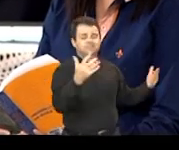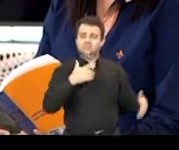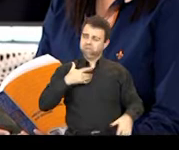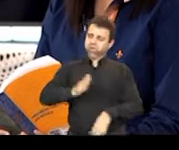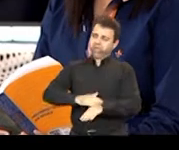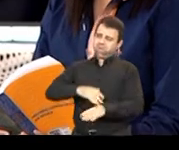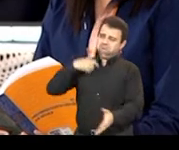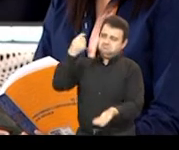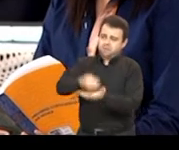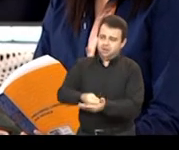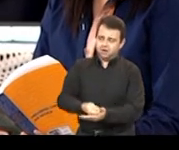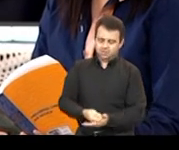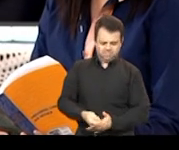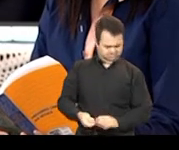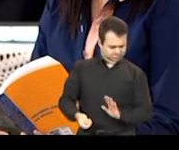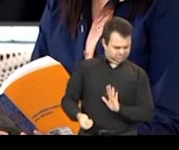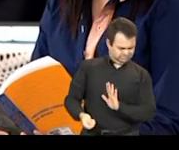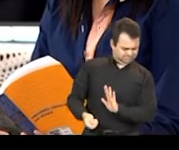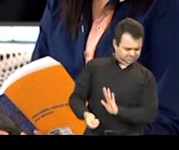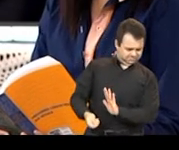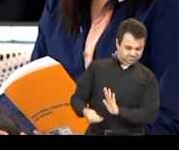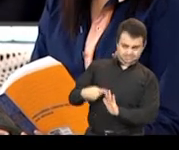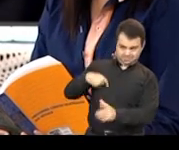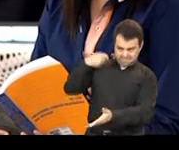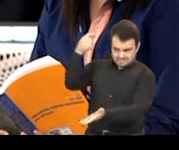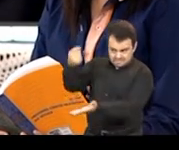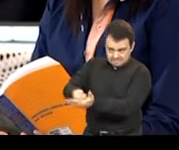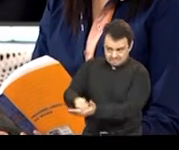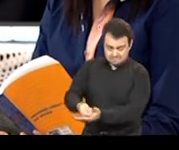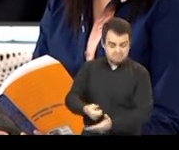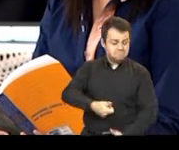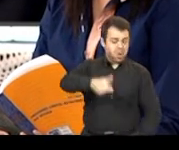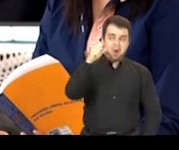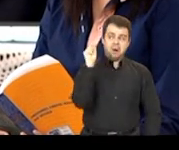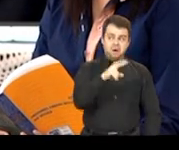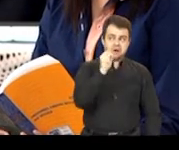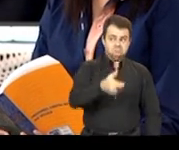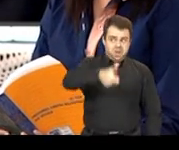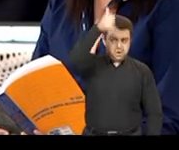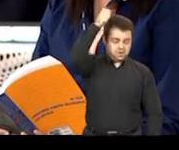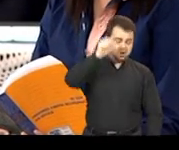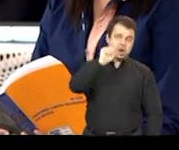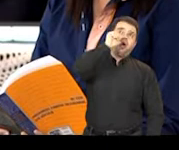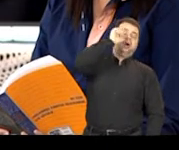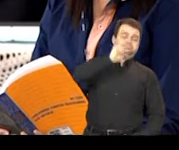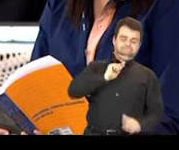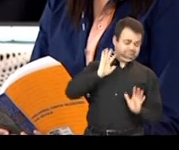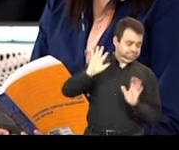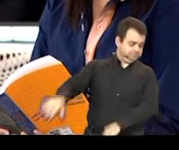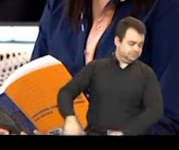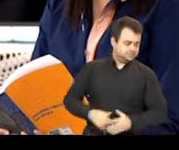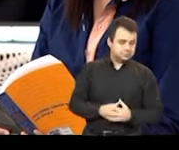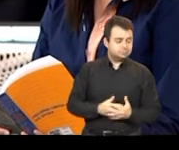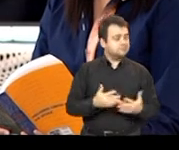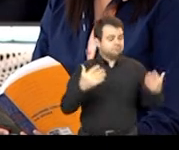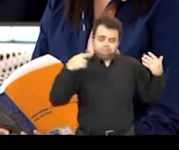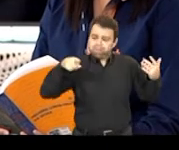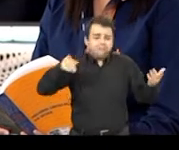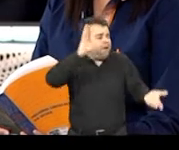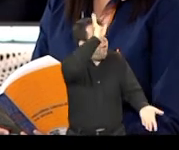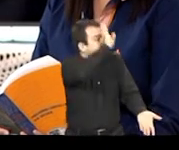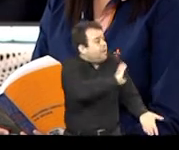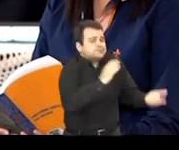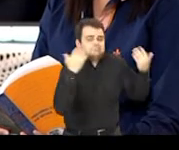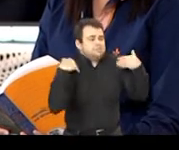pago. Com o dinheiro dele, prefiro beber formicida. Escolhi esse passeio porque é de graça e